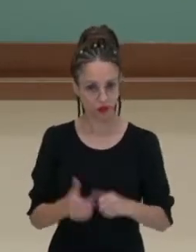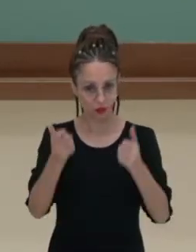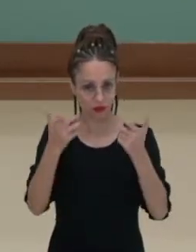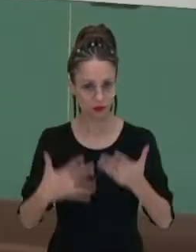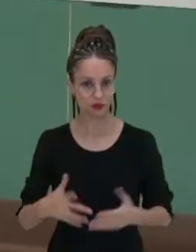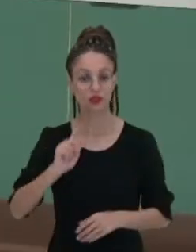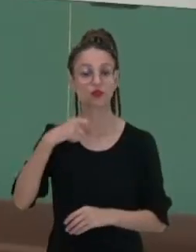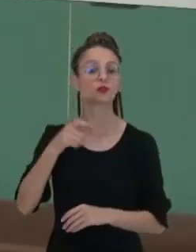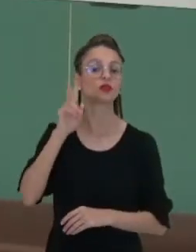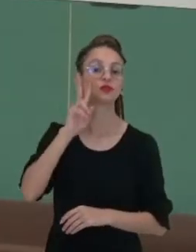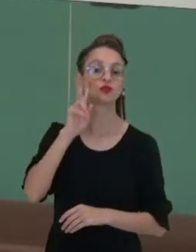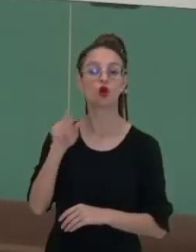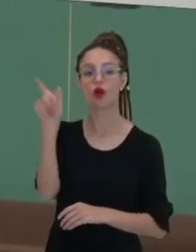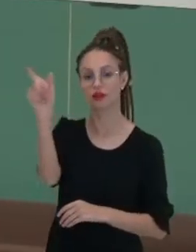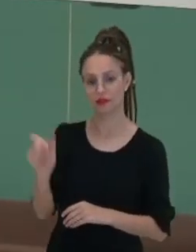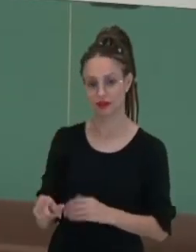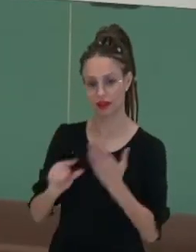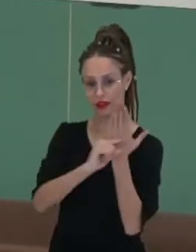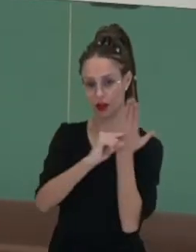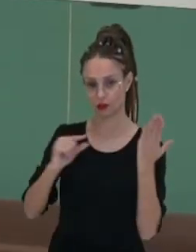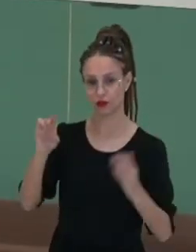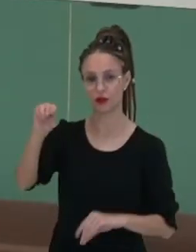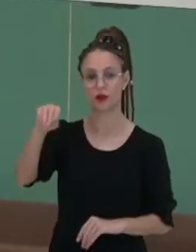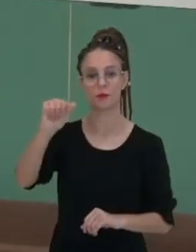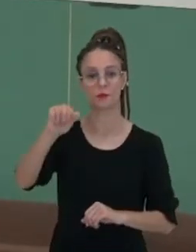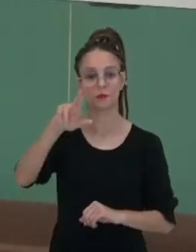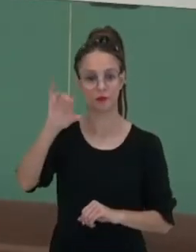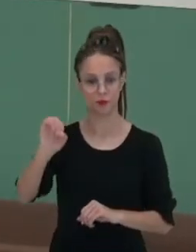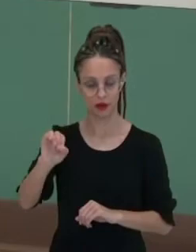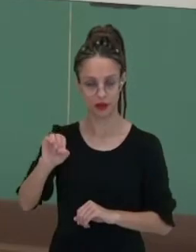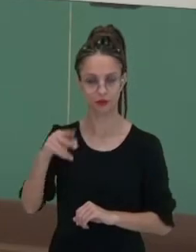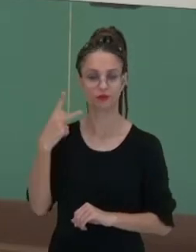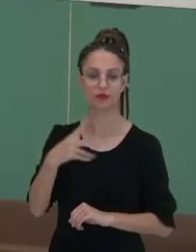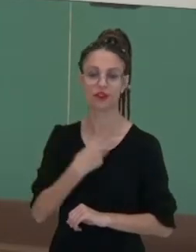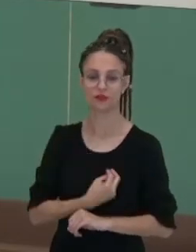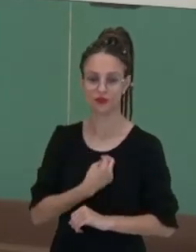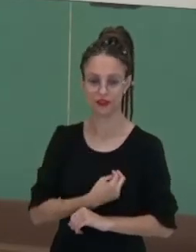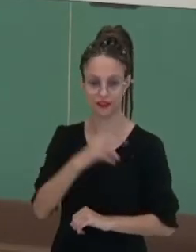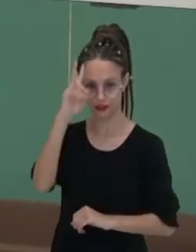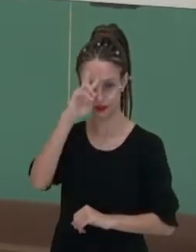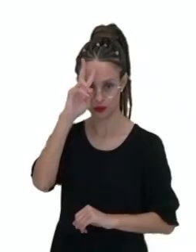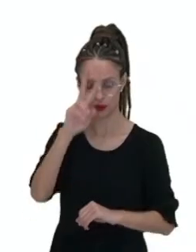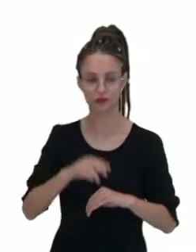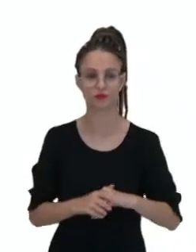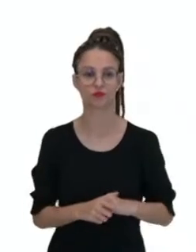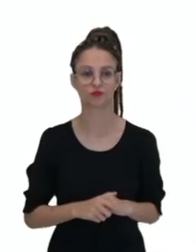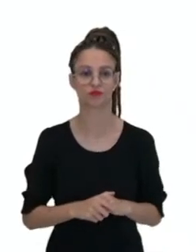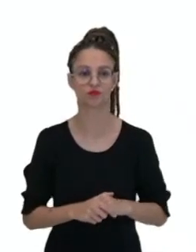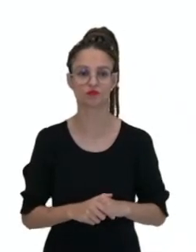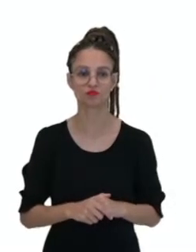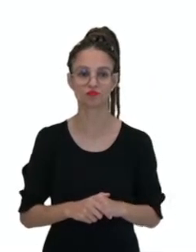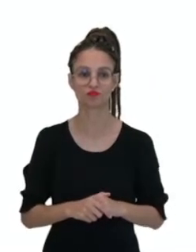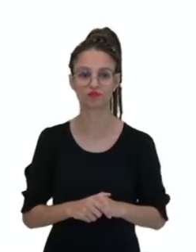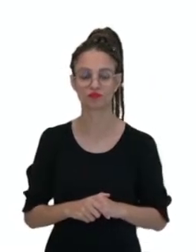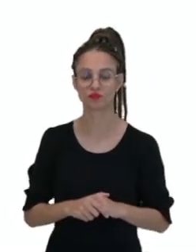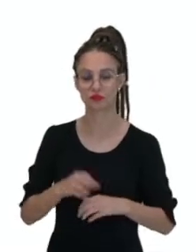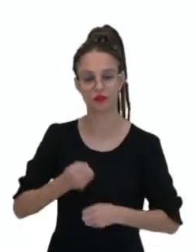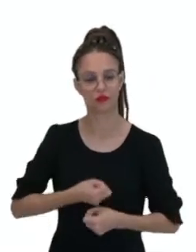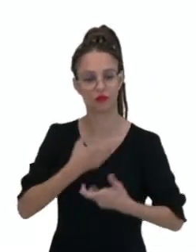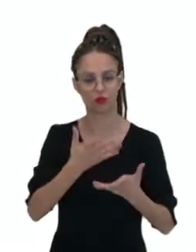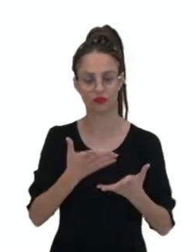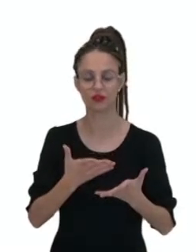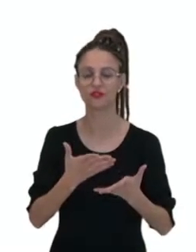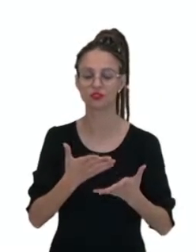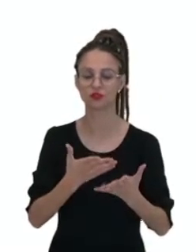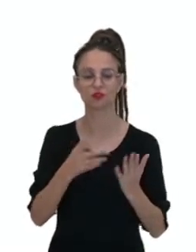da história do Mário Quintana, ou seja, da sua biografia, acertou você. Então o lirismo e a singeleza de